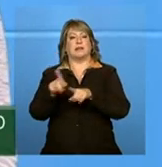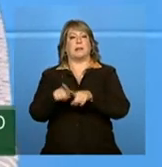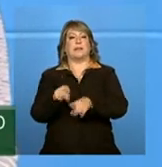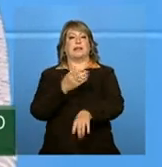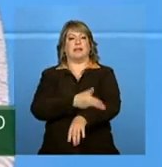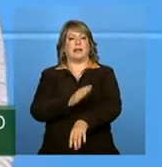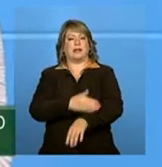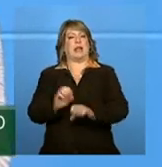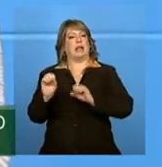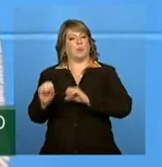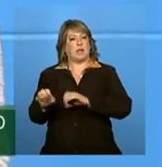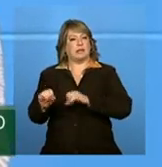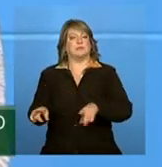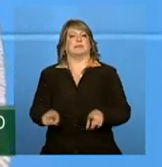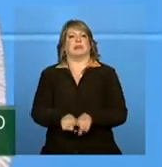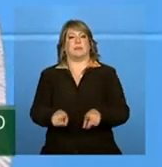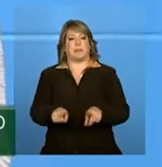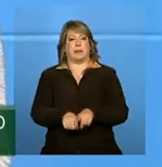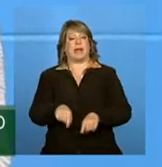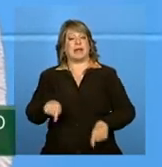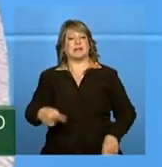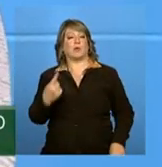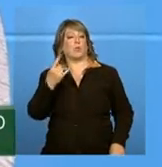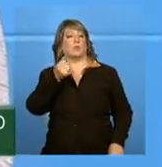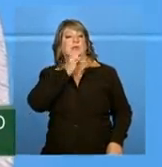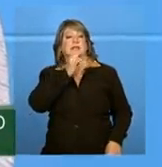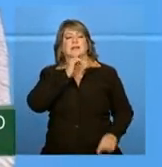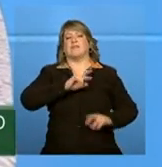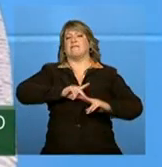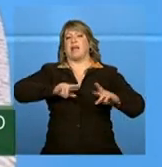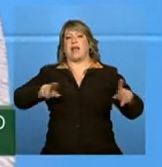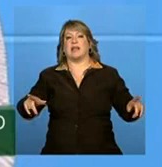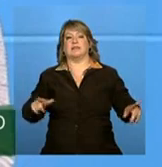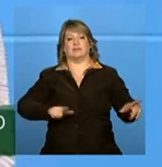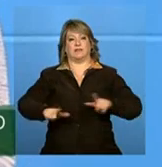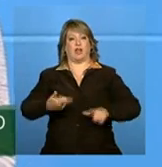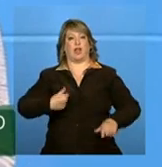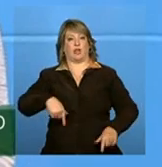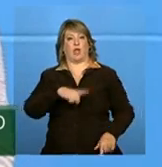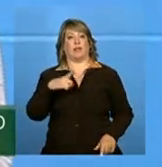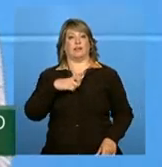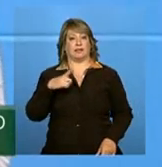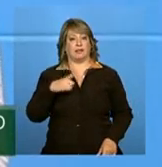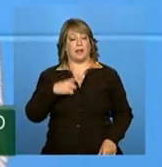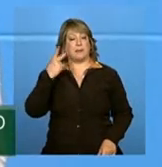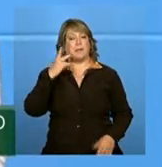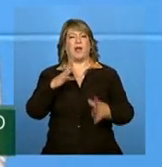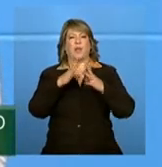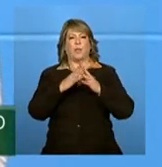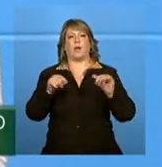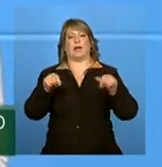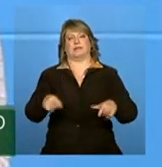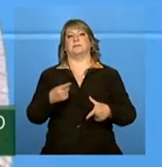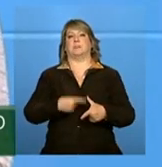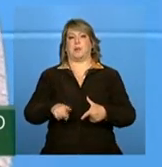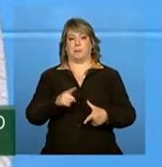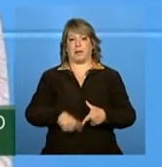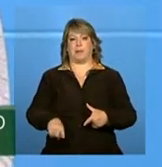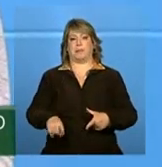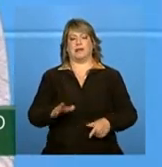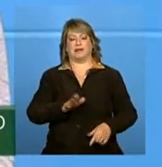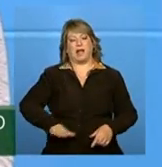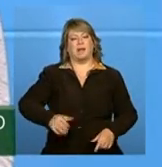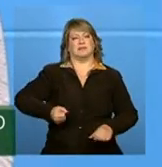e educação. Esse é apenas um dos exemplos entre as várias atividades que nós temos para combater o trabalho infantil. Nós,